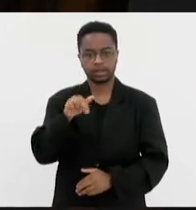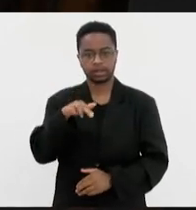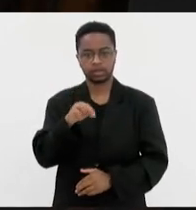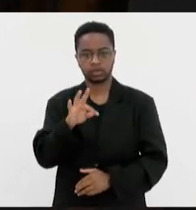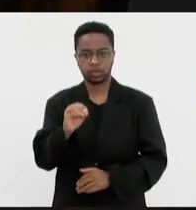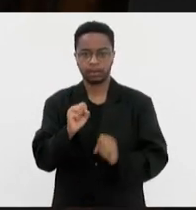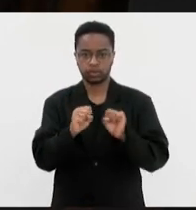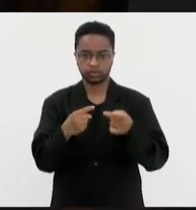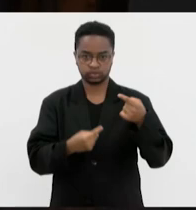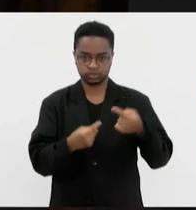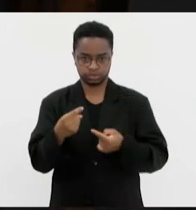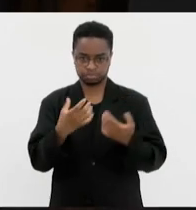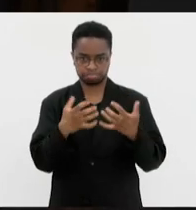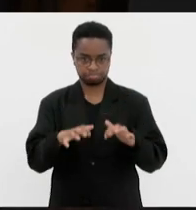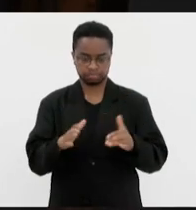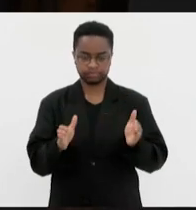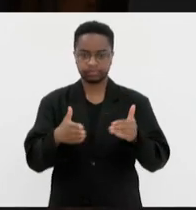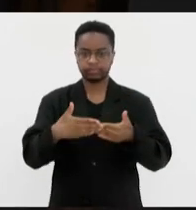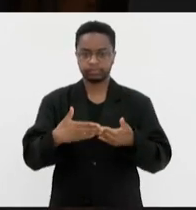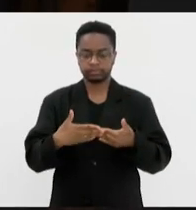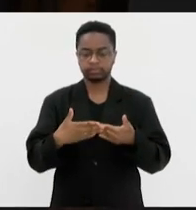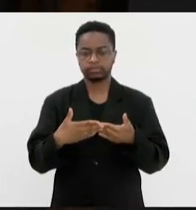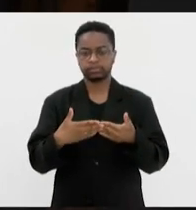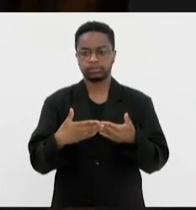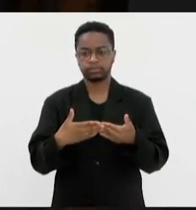quem queira discutir, encerrada a discussão.